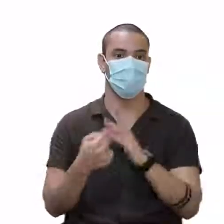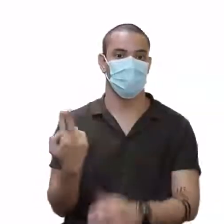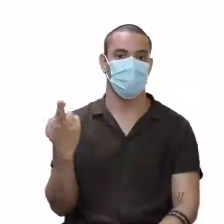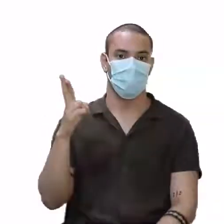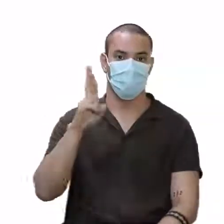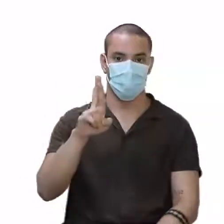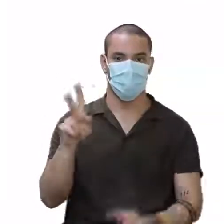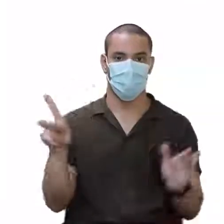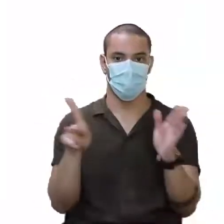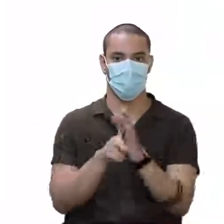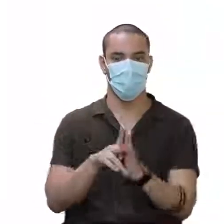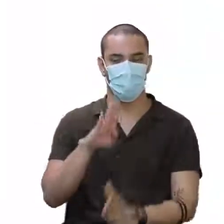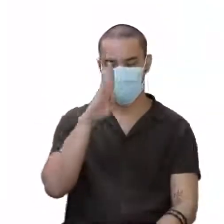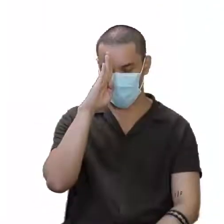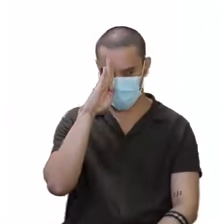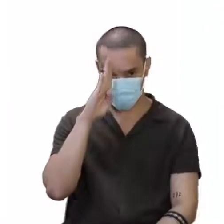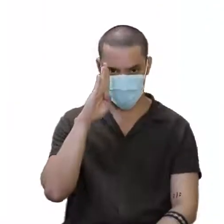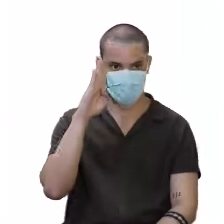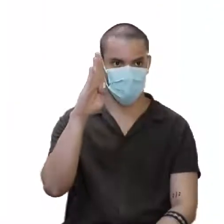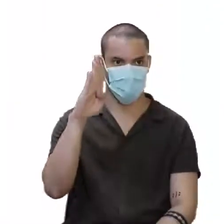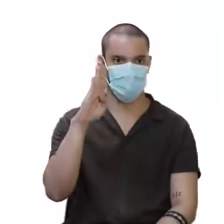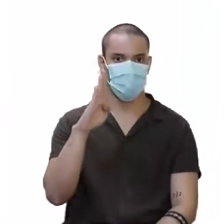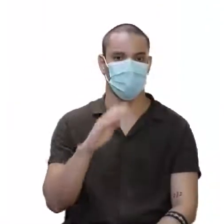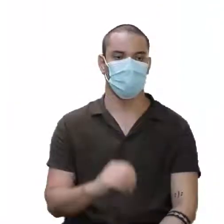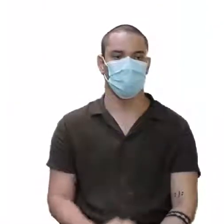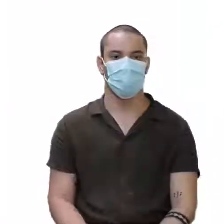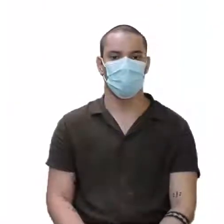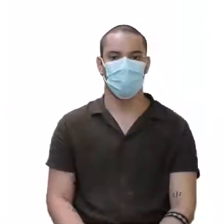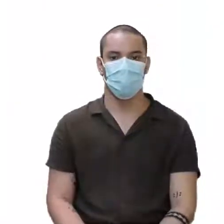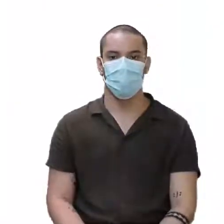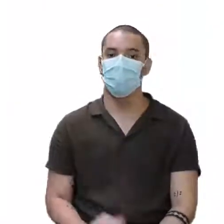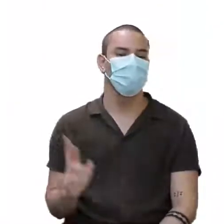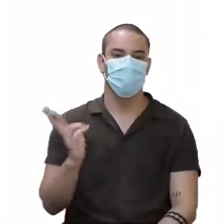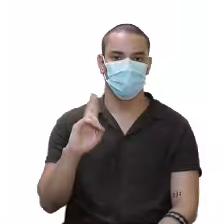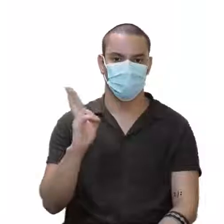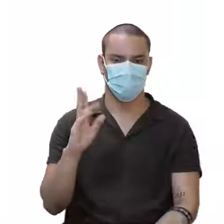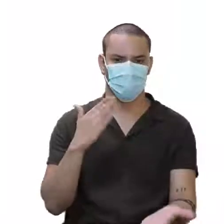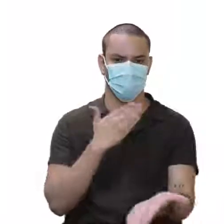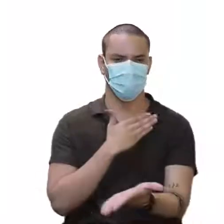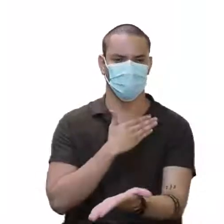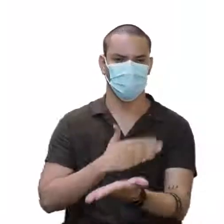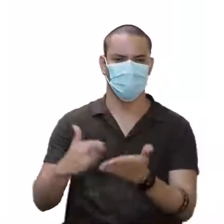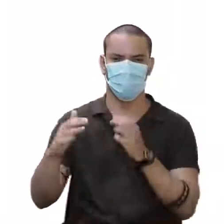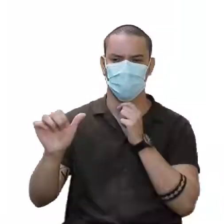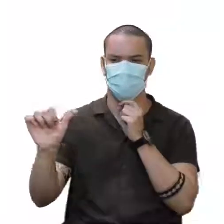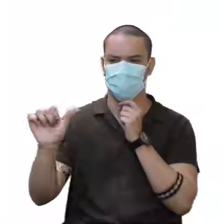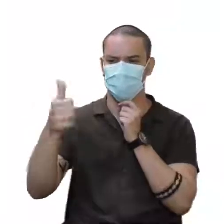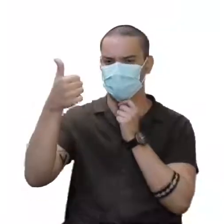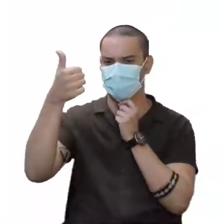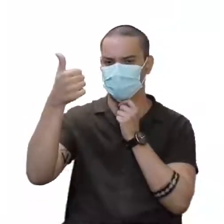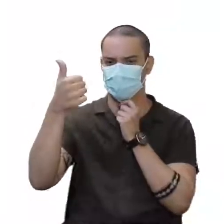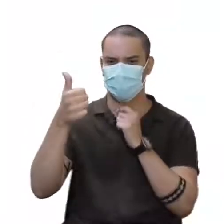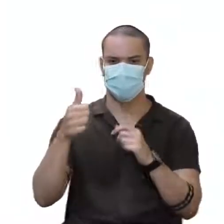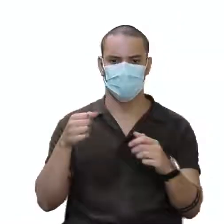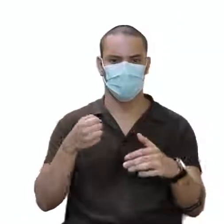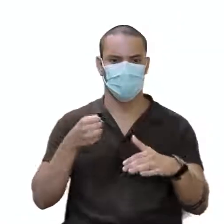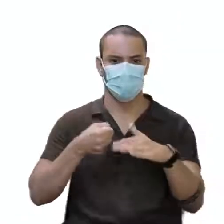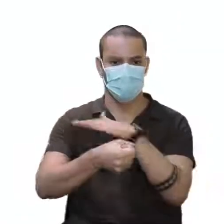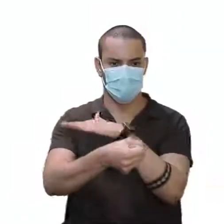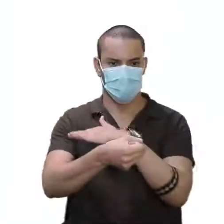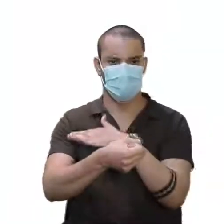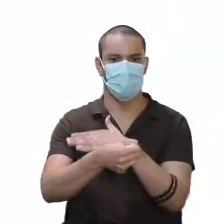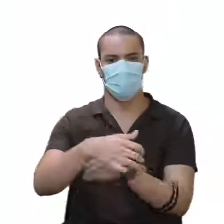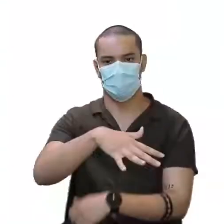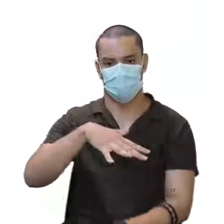comunidade pioneira. São quem? São os primeiros organismos a se instalarem no